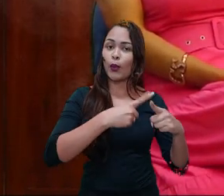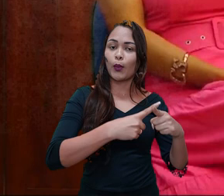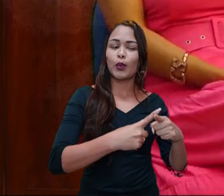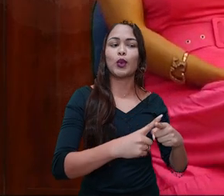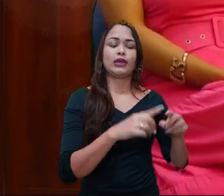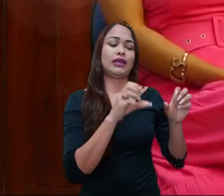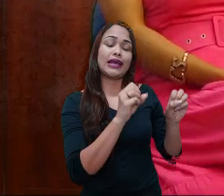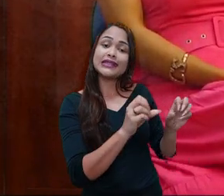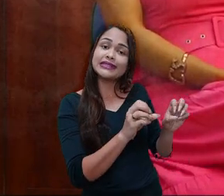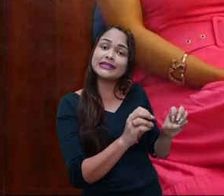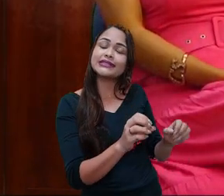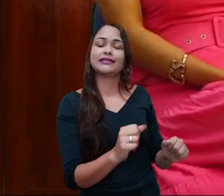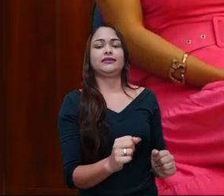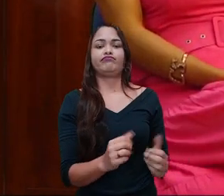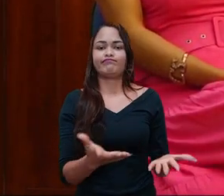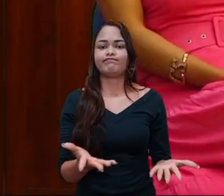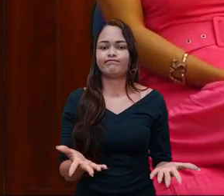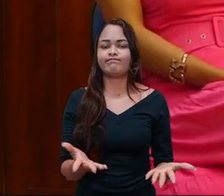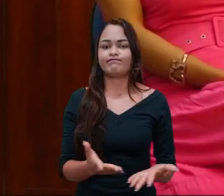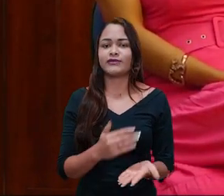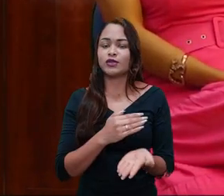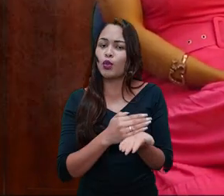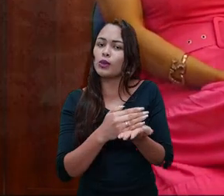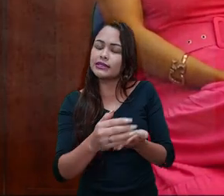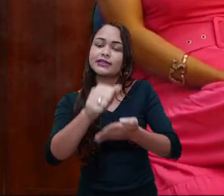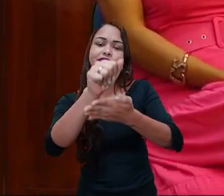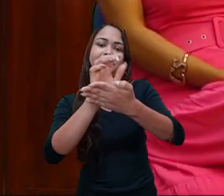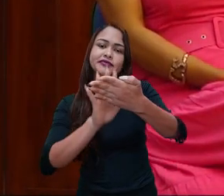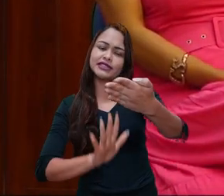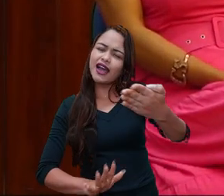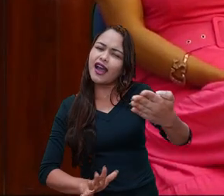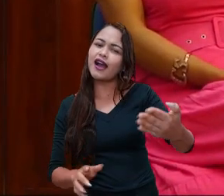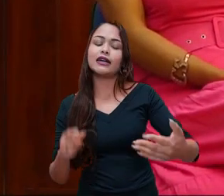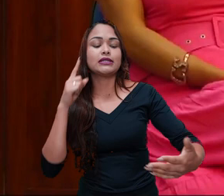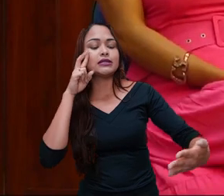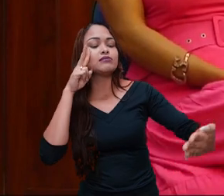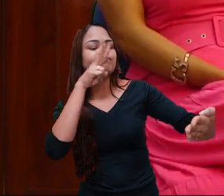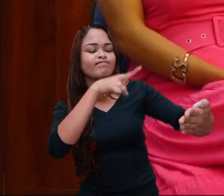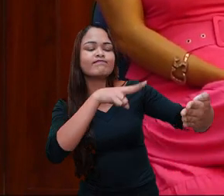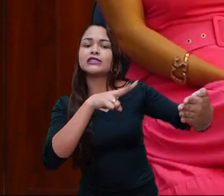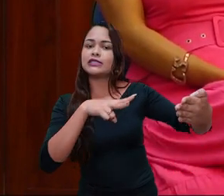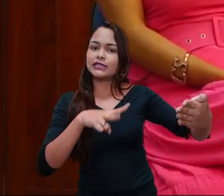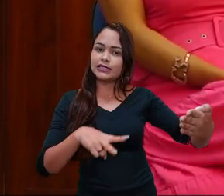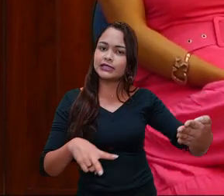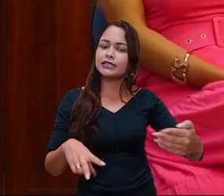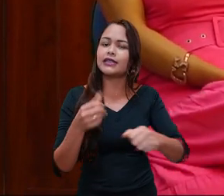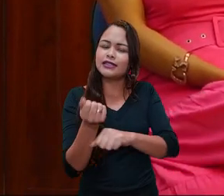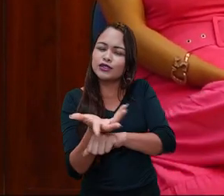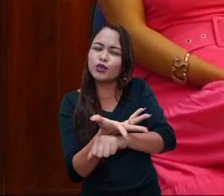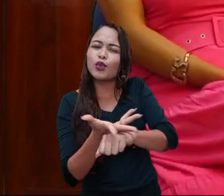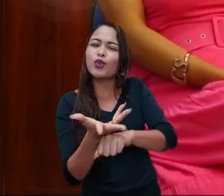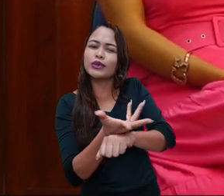com ele. E aí eu comecei com as atividades que ele tinha um enfoque, comecei